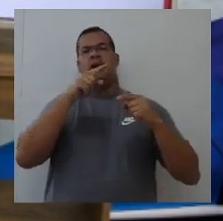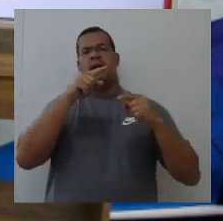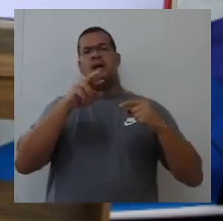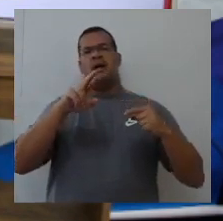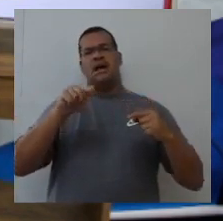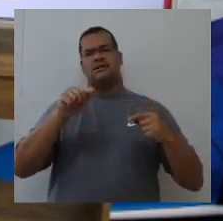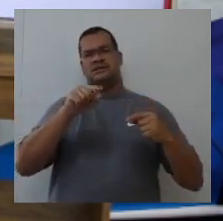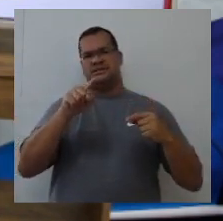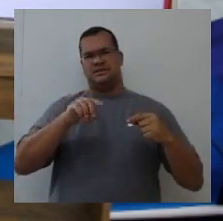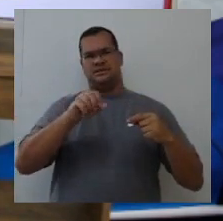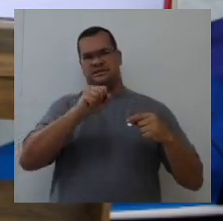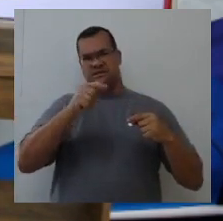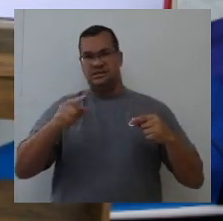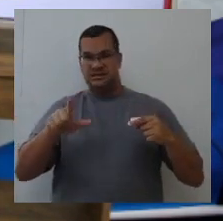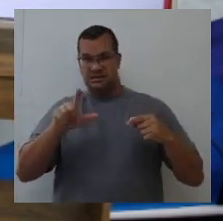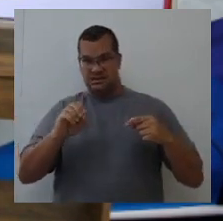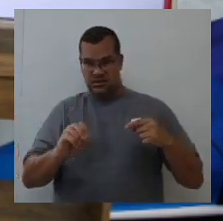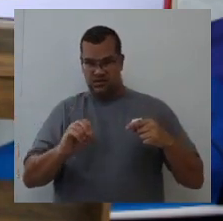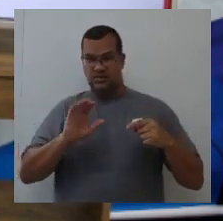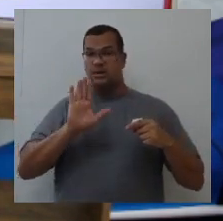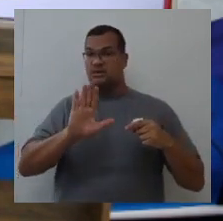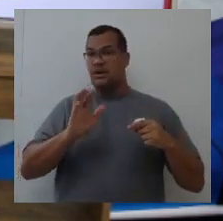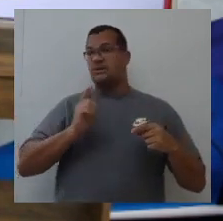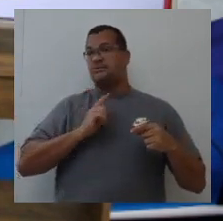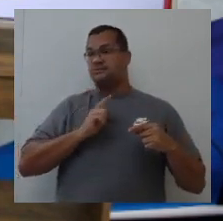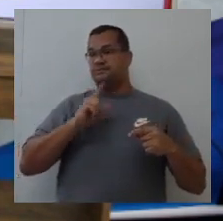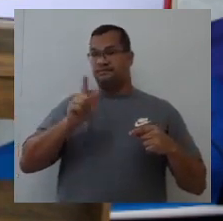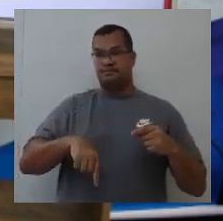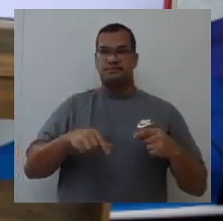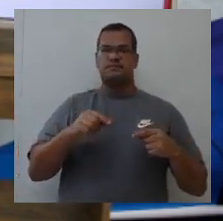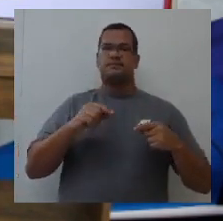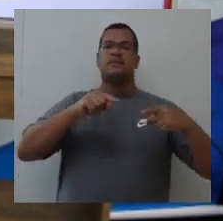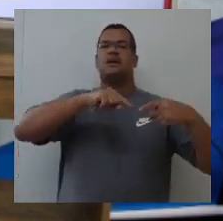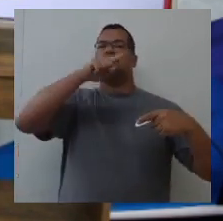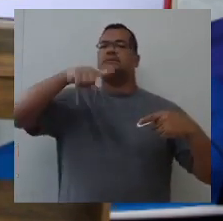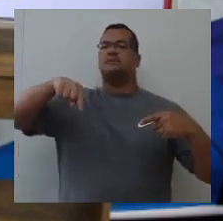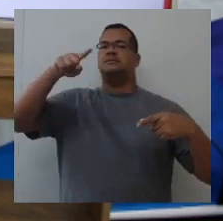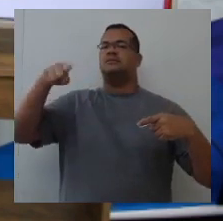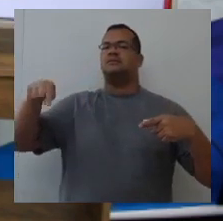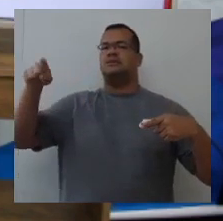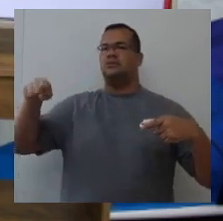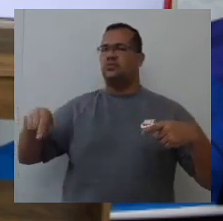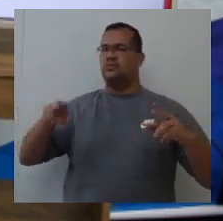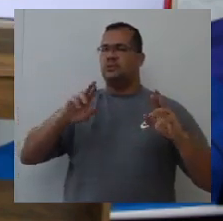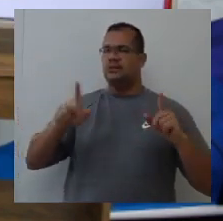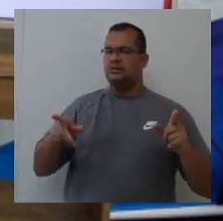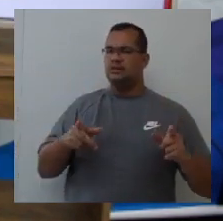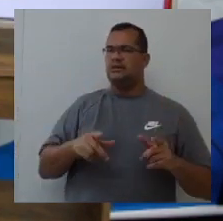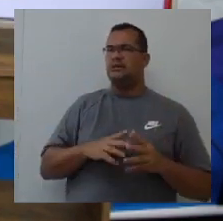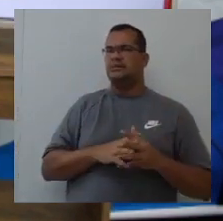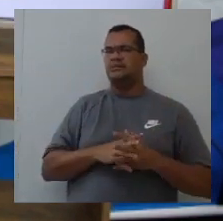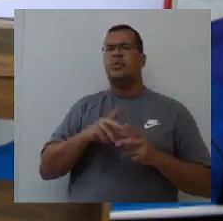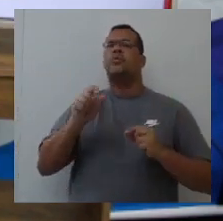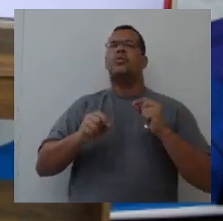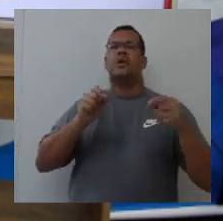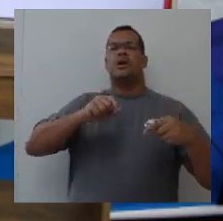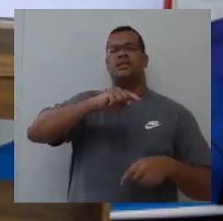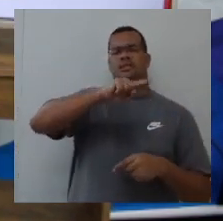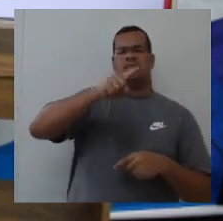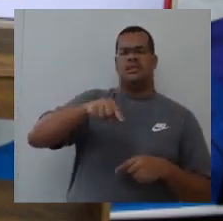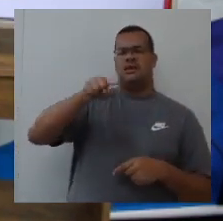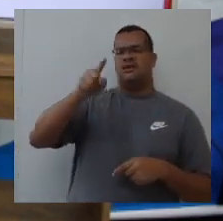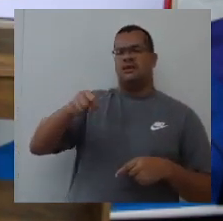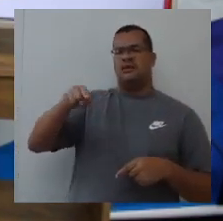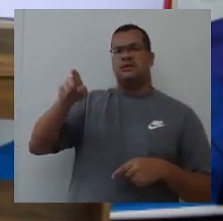estabelecido. Agora, quando esse conceito vem atribuído à trigonometria, professor, o que é trigonometria?